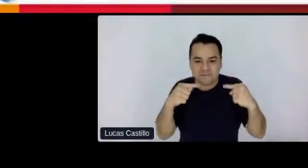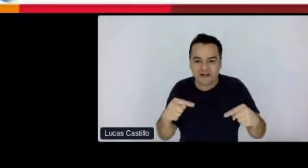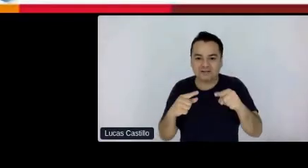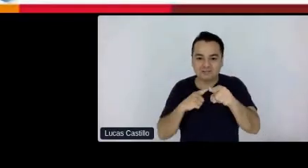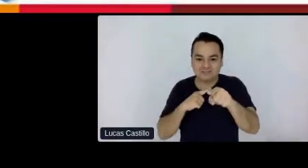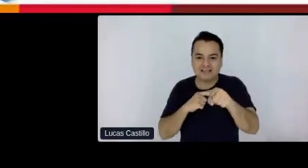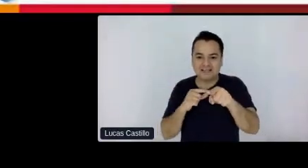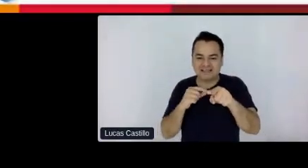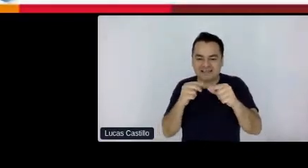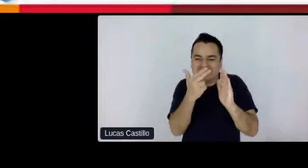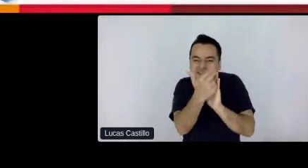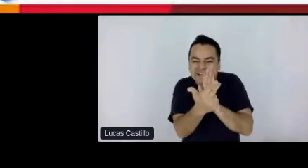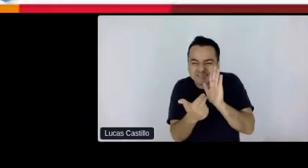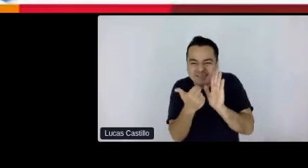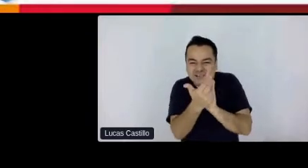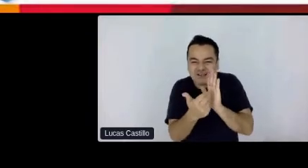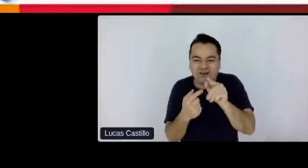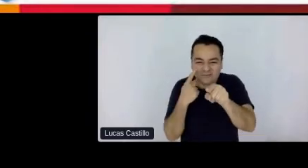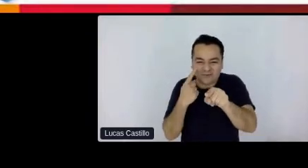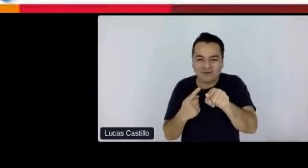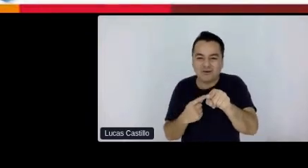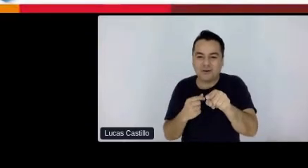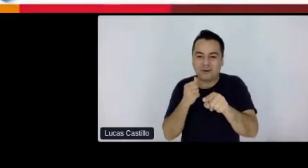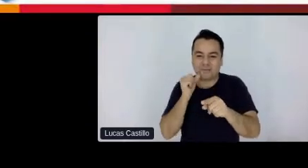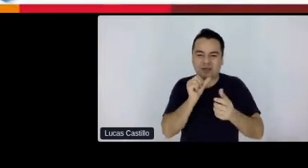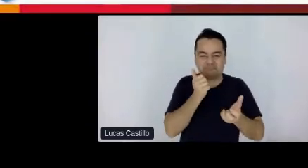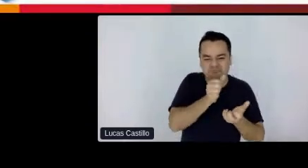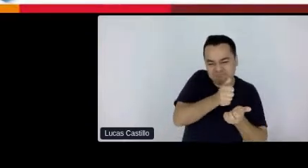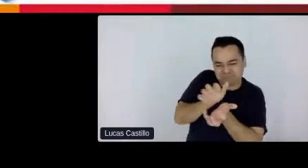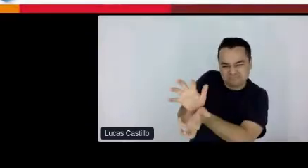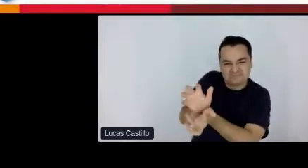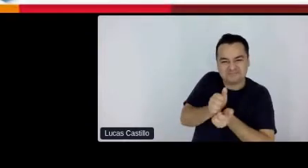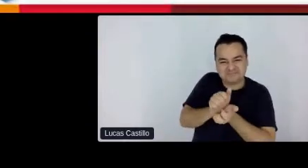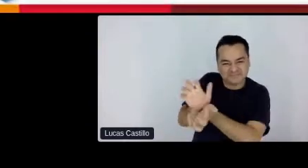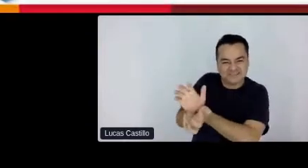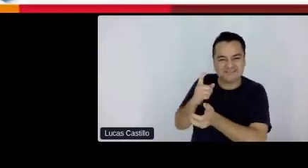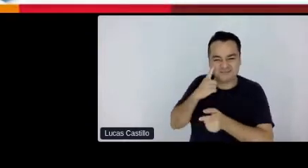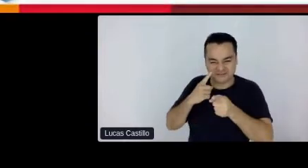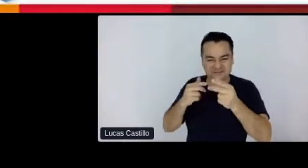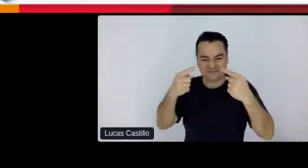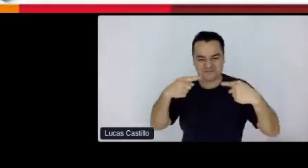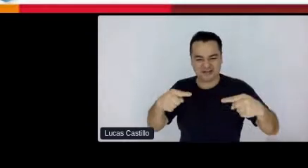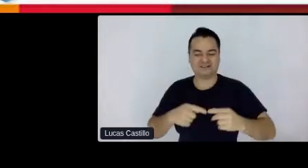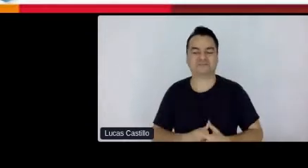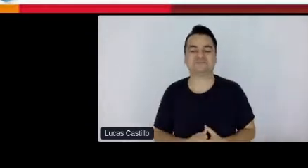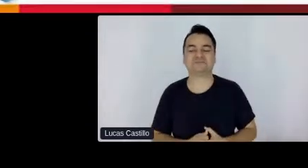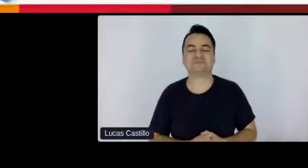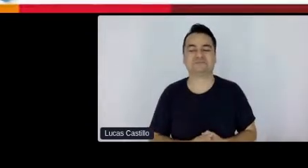está lá mostrando o poder dela, e a gente está aqui para mostrar o poder da gente. Vamos lá?